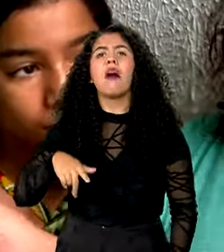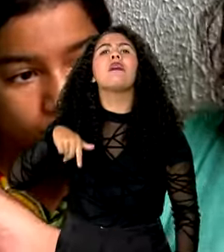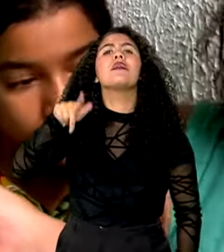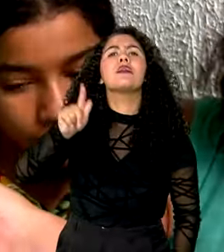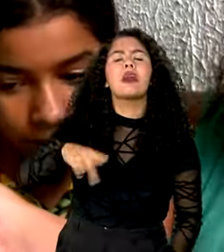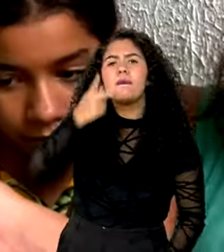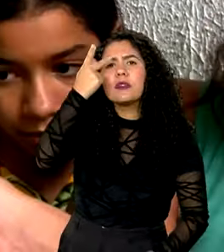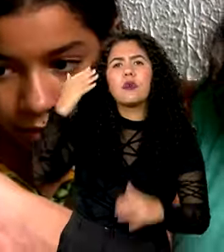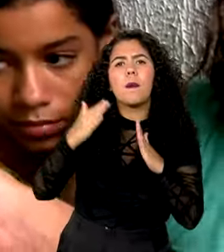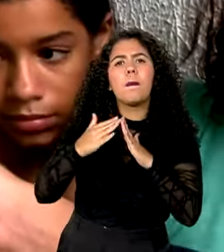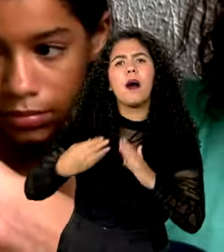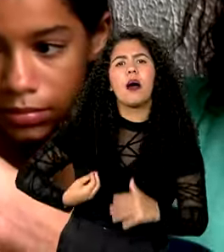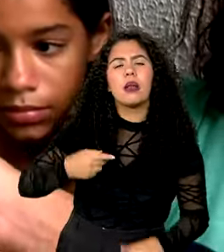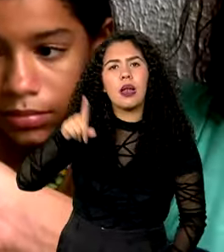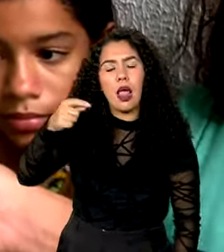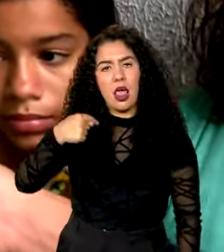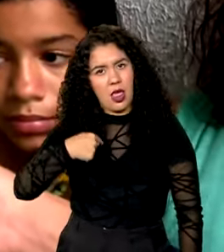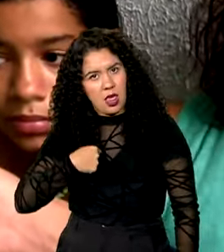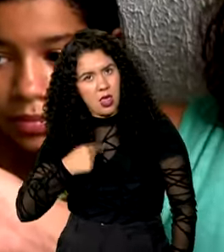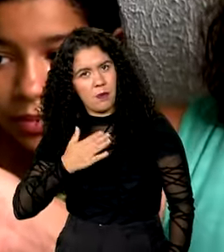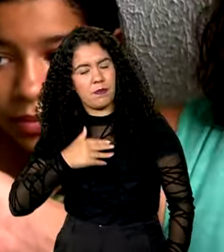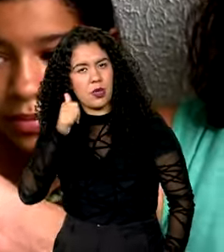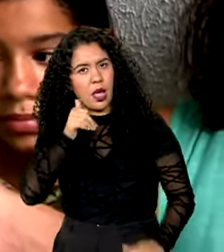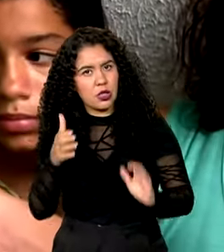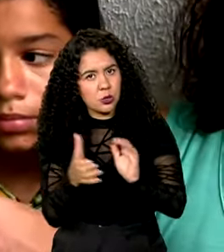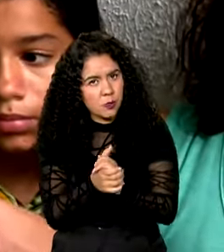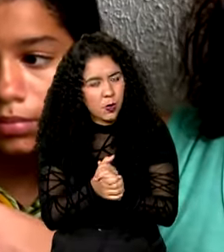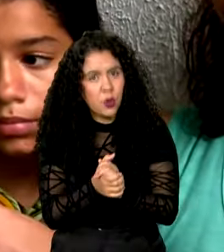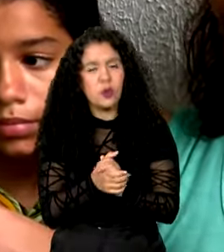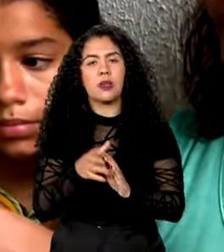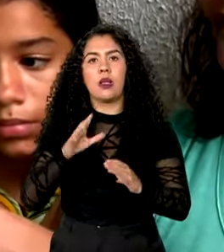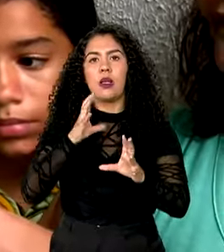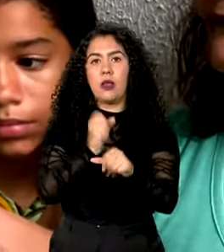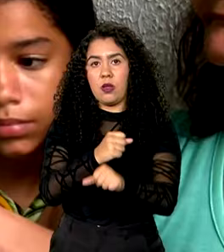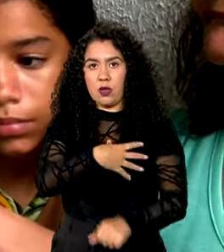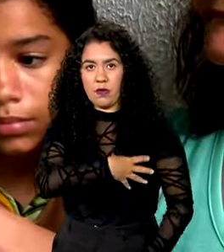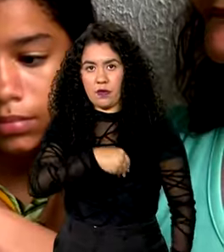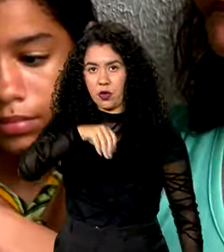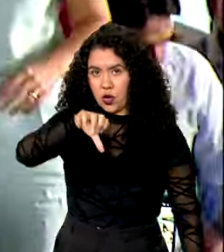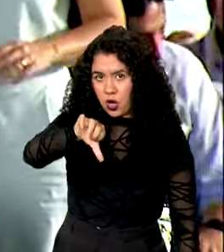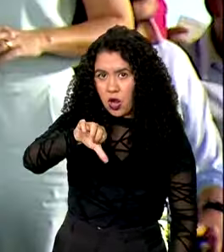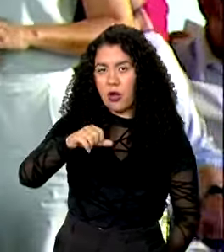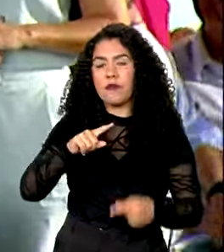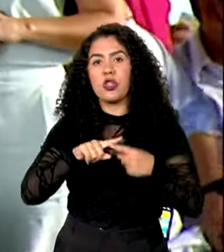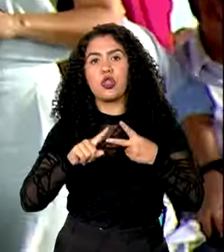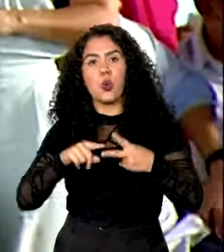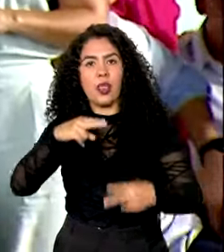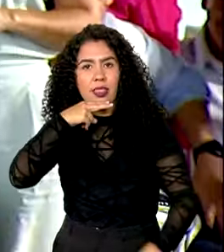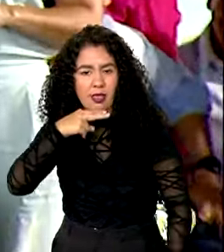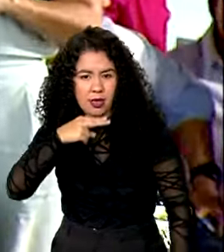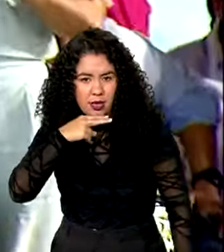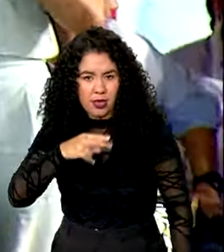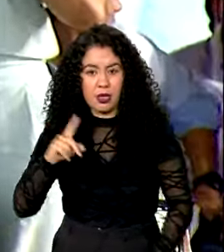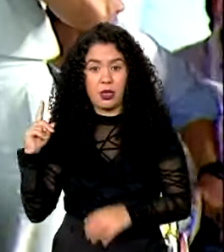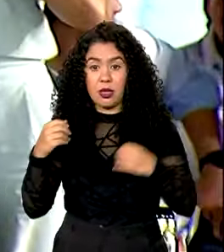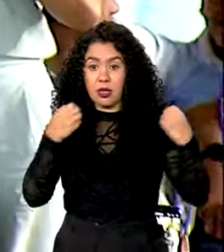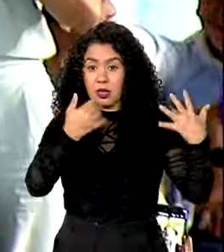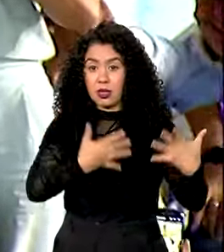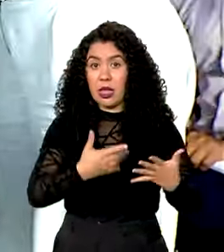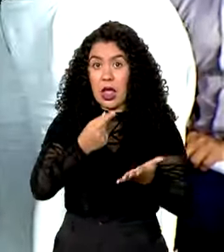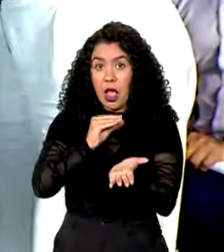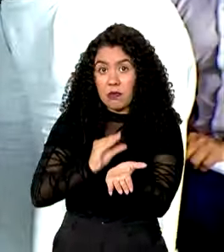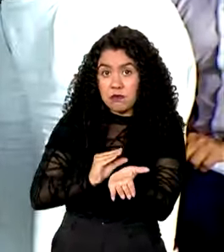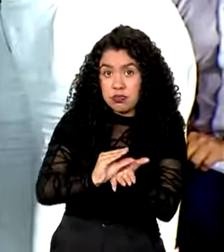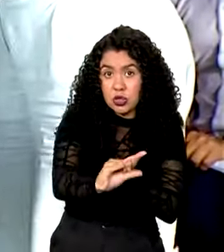dia? Mora eu, minha esposa, meus 9 filhos, mais meus 2 netos. E os investimentos não foram só em